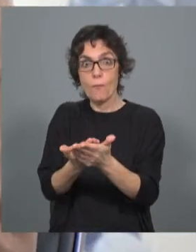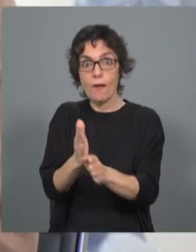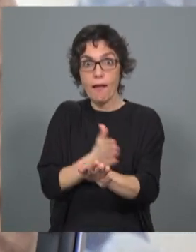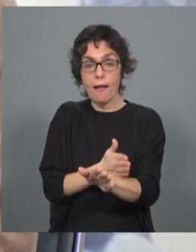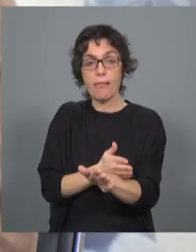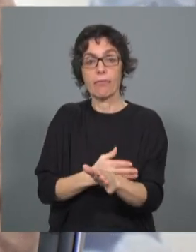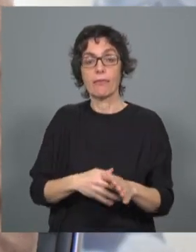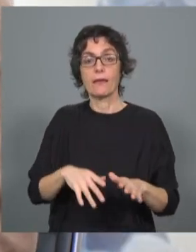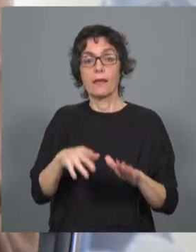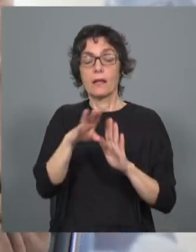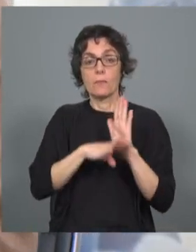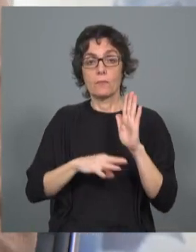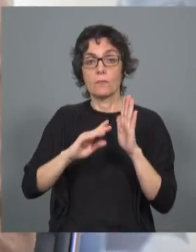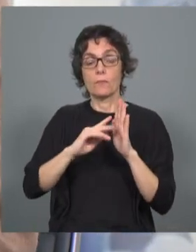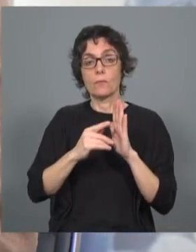falar com